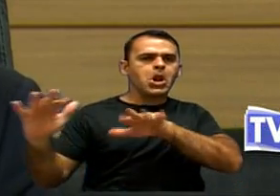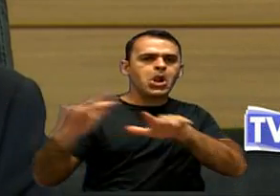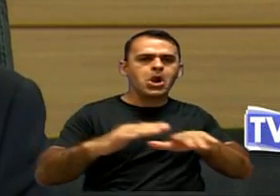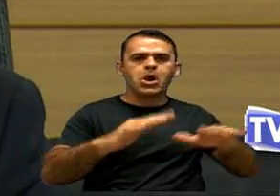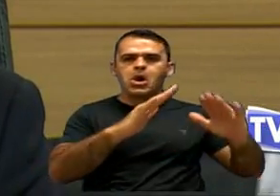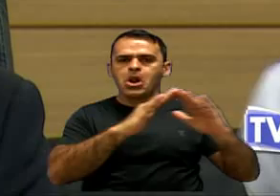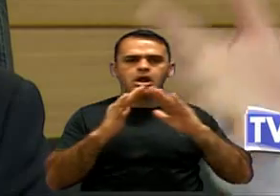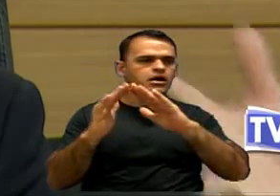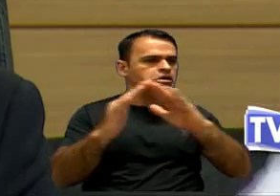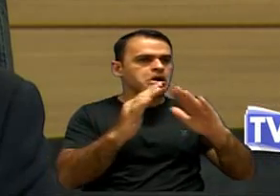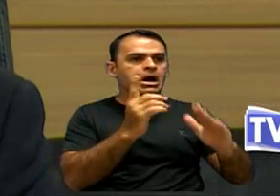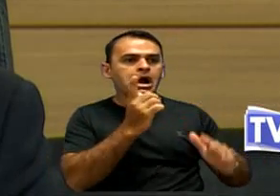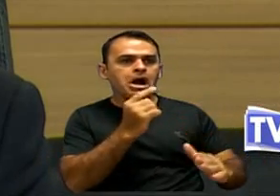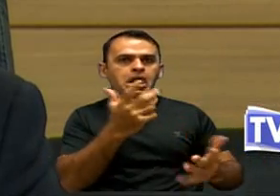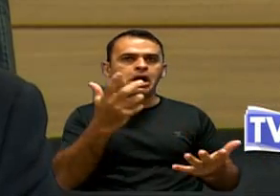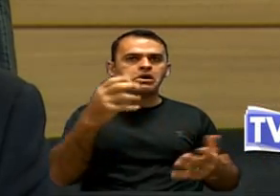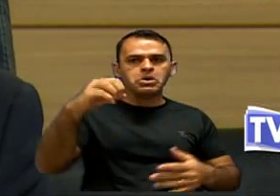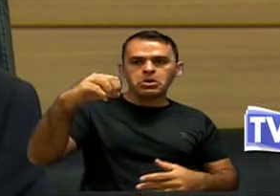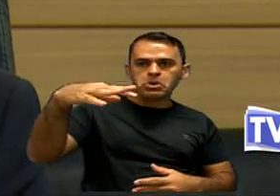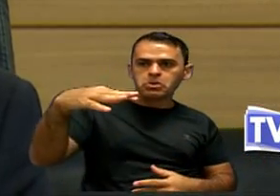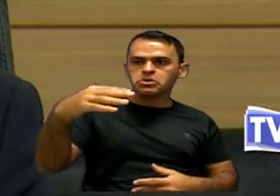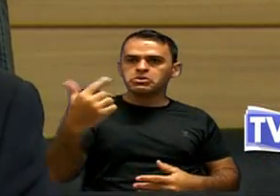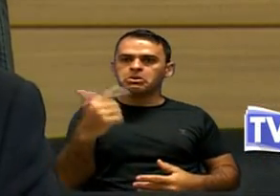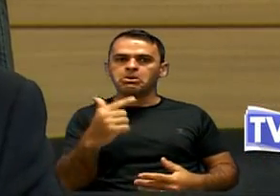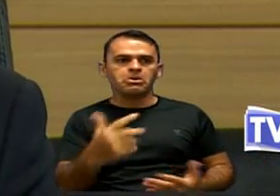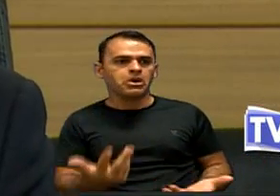água, luz, querendo isso, querendo aquilo, esgoto, querendo aquilo outro.